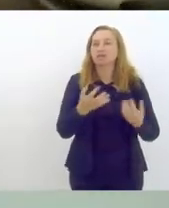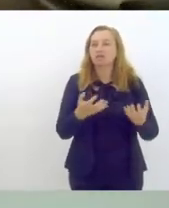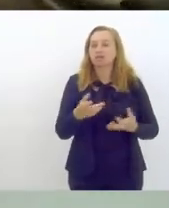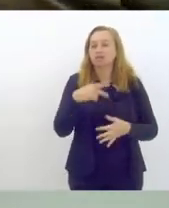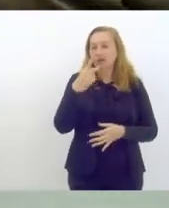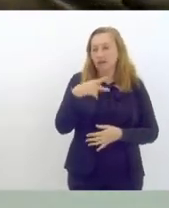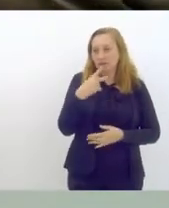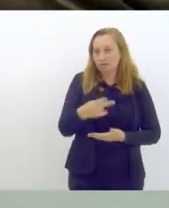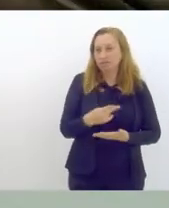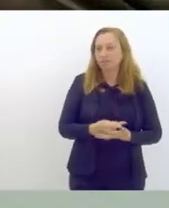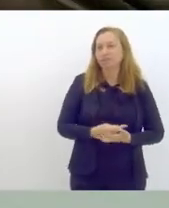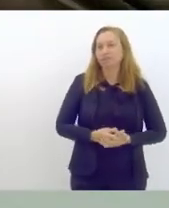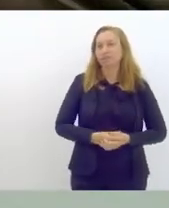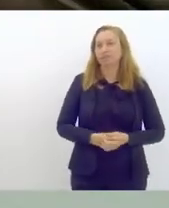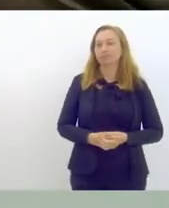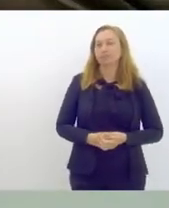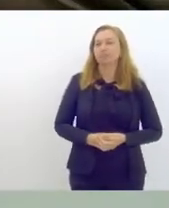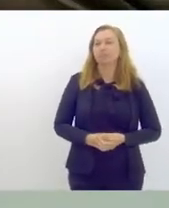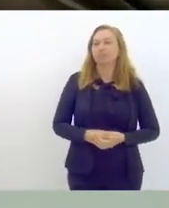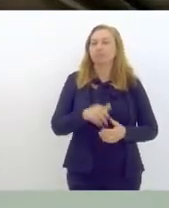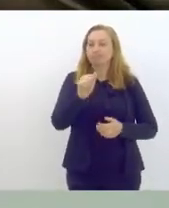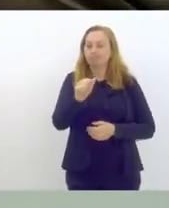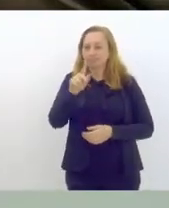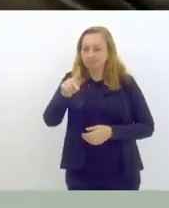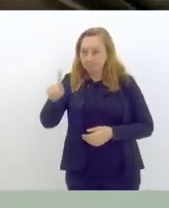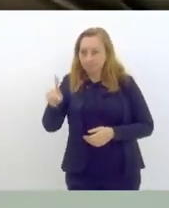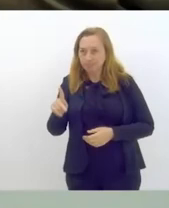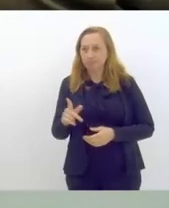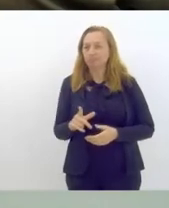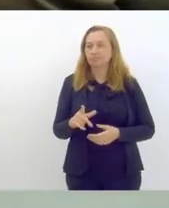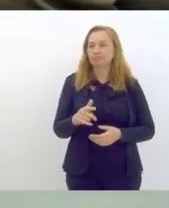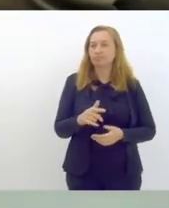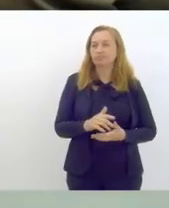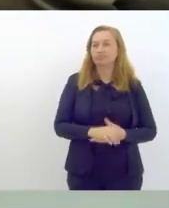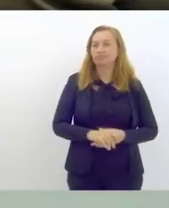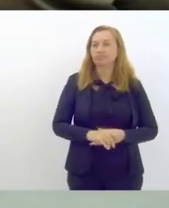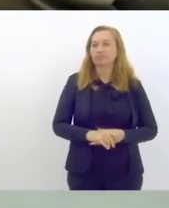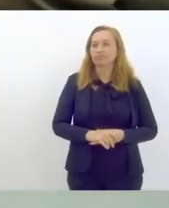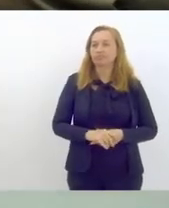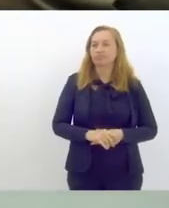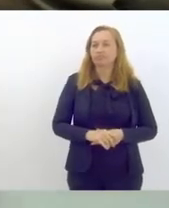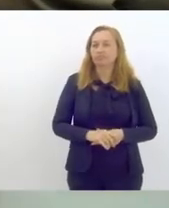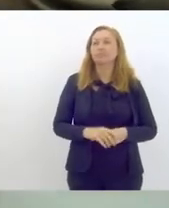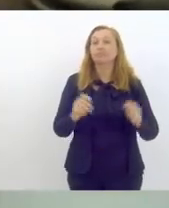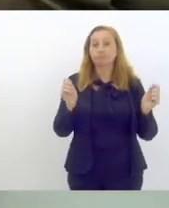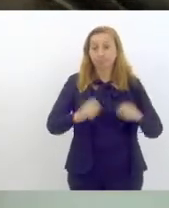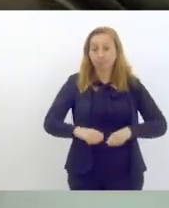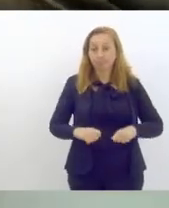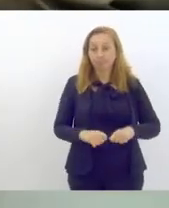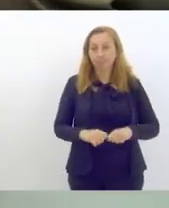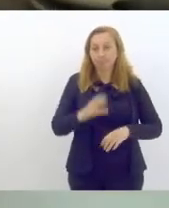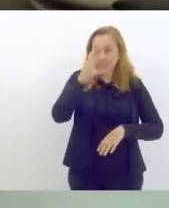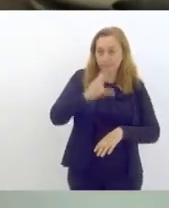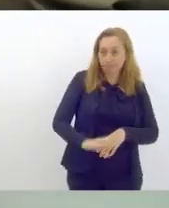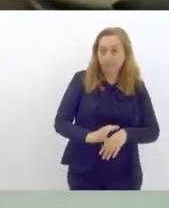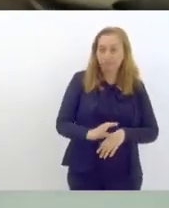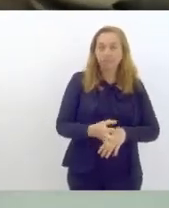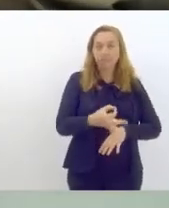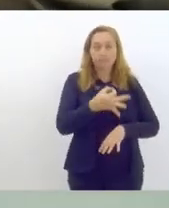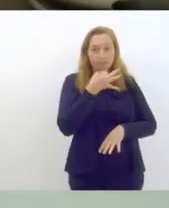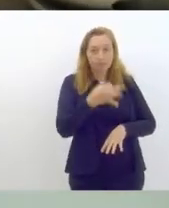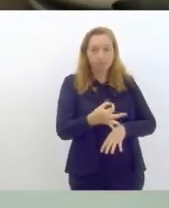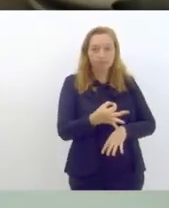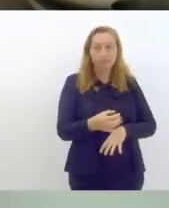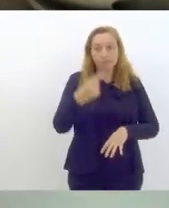que a gente, no aplicativo, tem não só a possibilidade do cidadão sugerir ideias de leis, mas